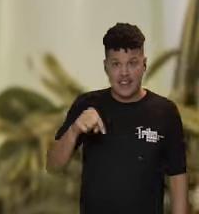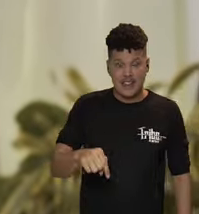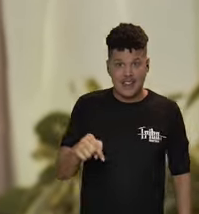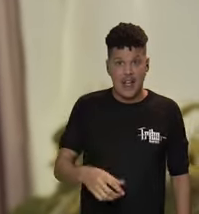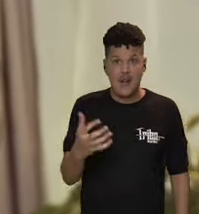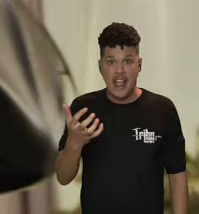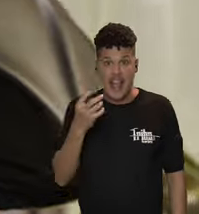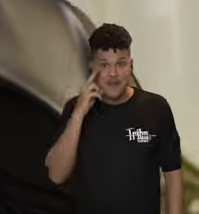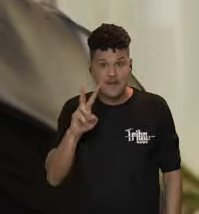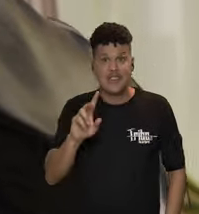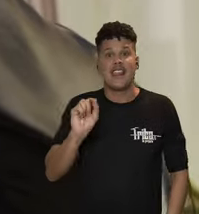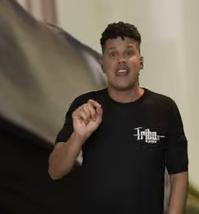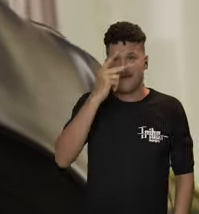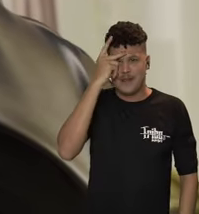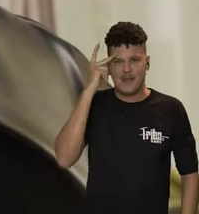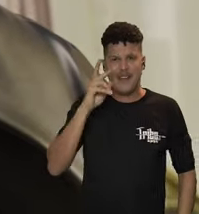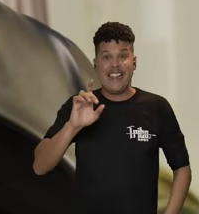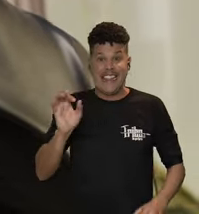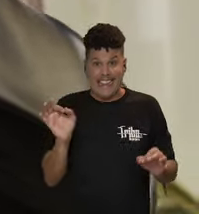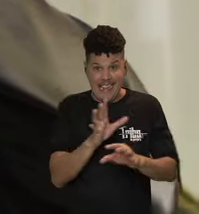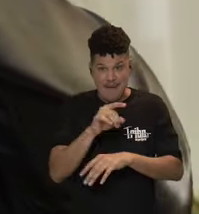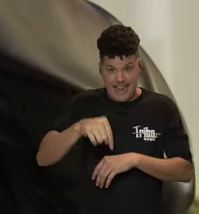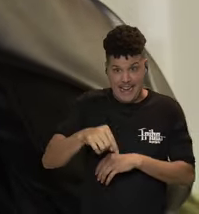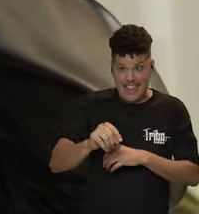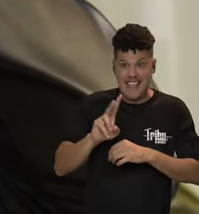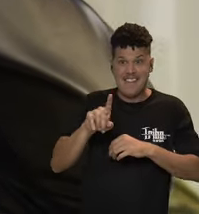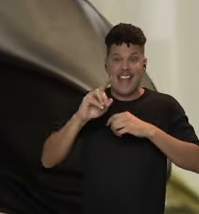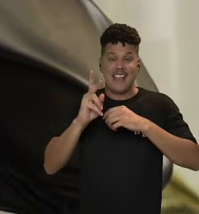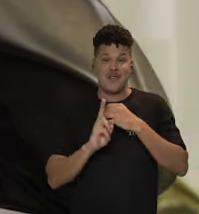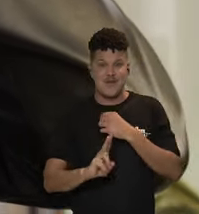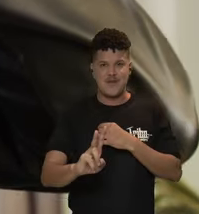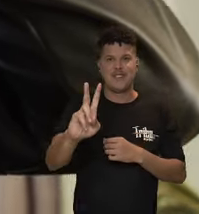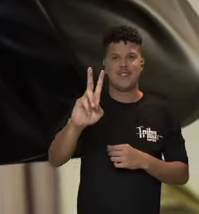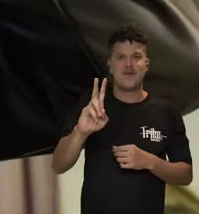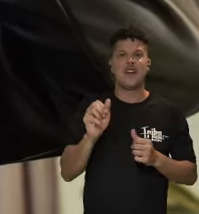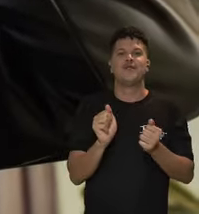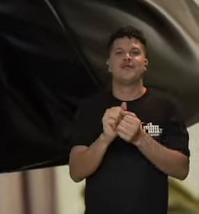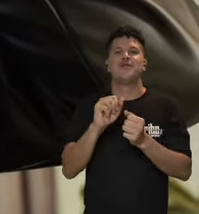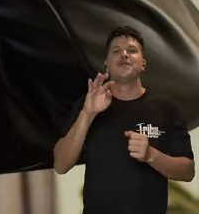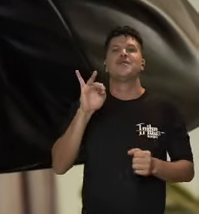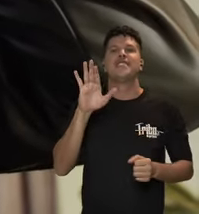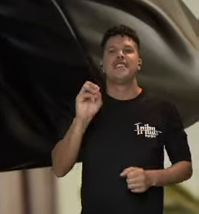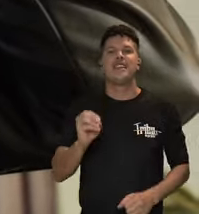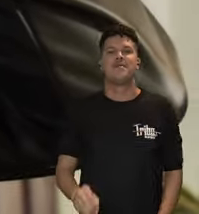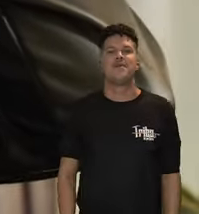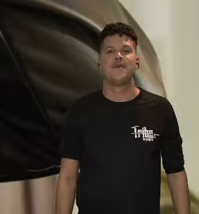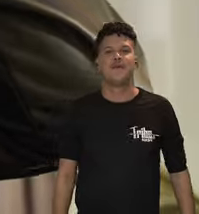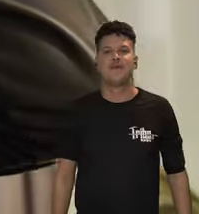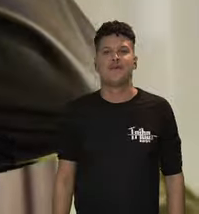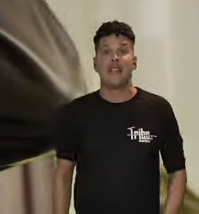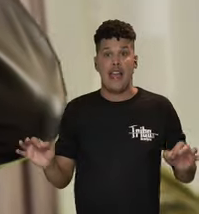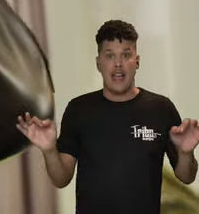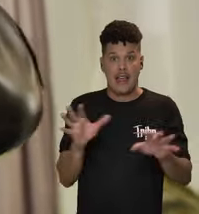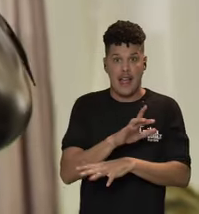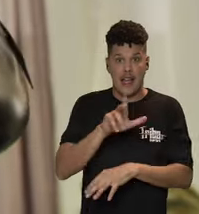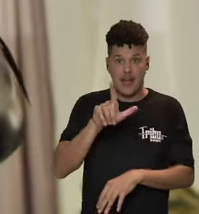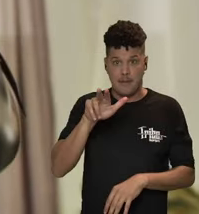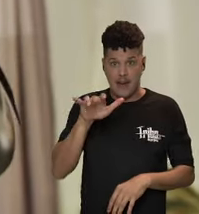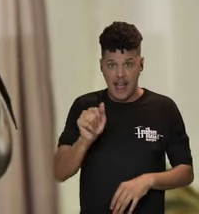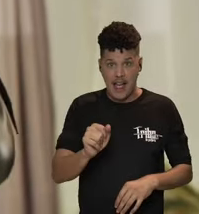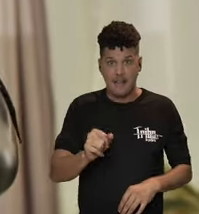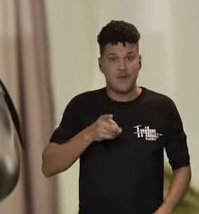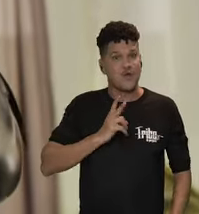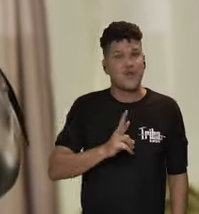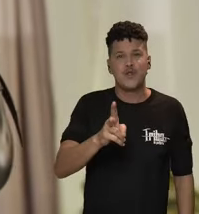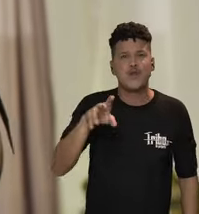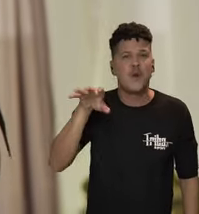Quero ver quem vai virar a noite com a tribo depois que acabar essa live aqui, ó. Fica em casa. Aí assim. Acaba a live, aí tu pega o CD do Tribo,